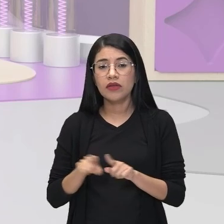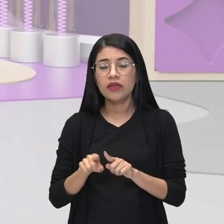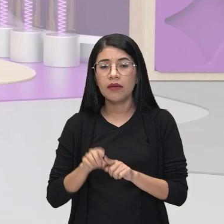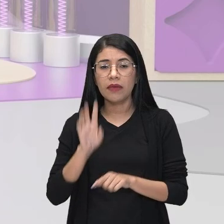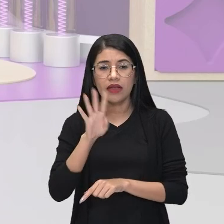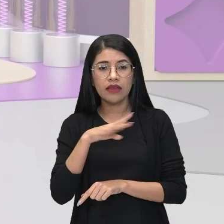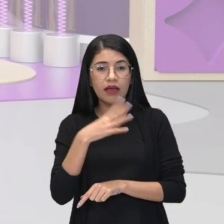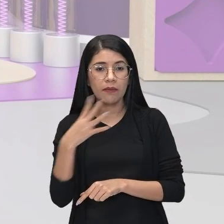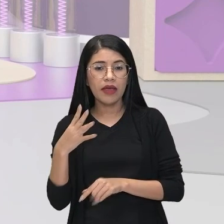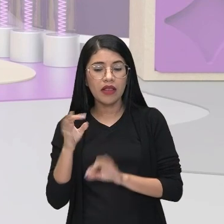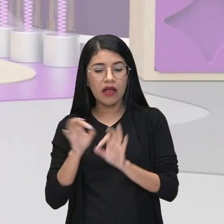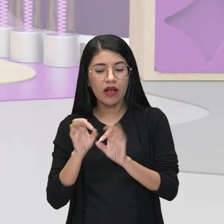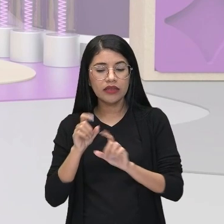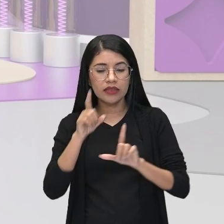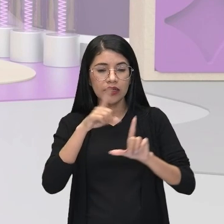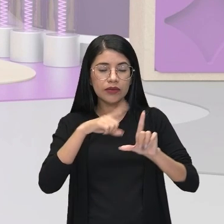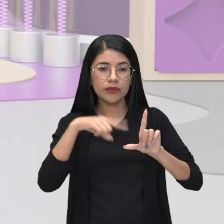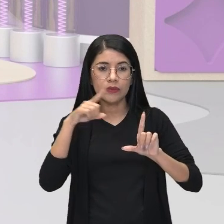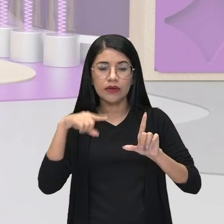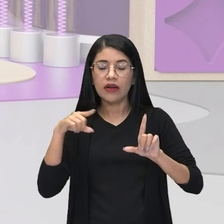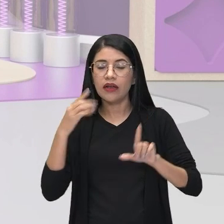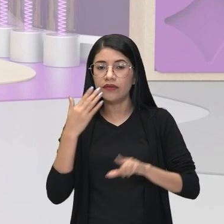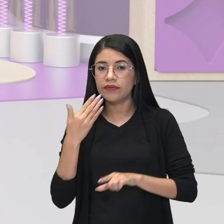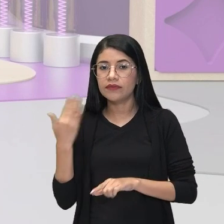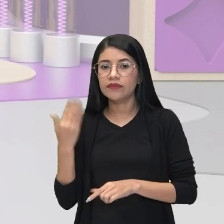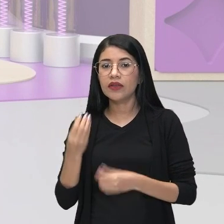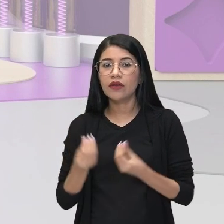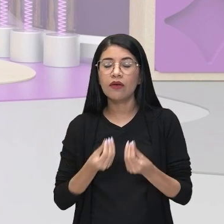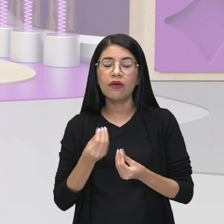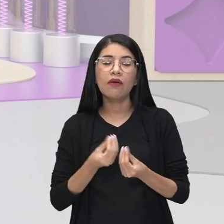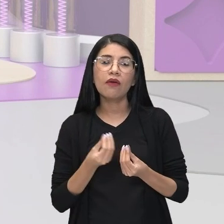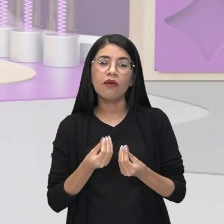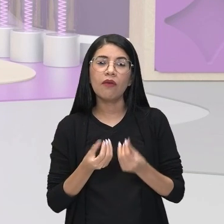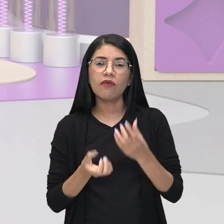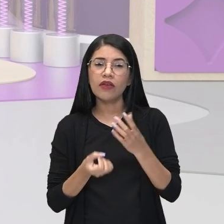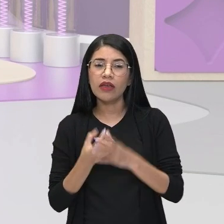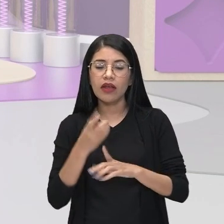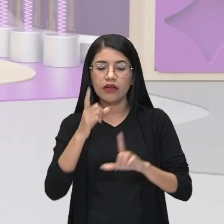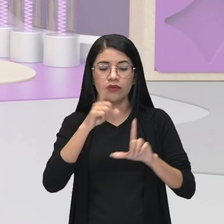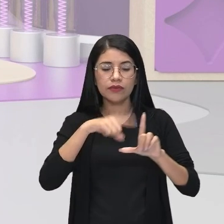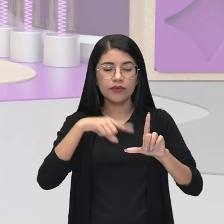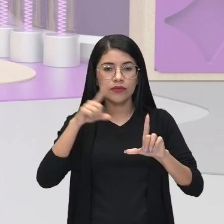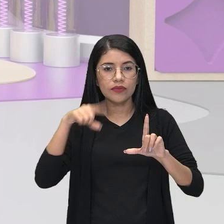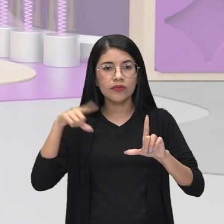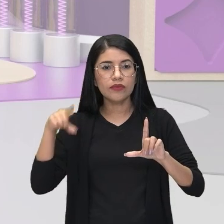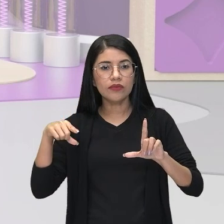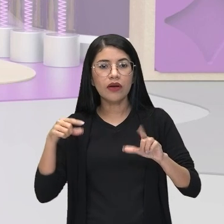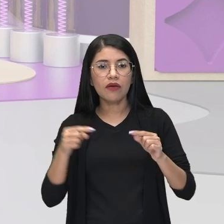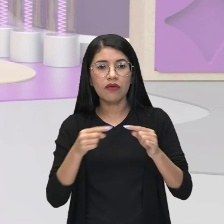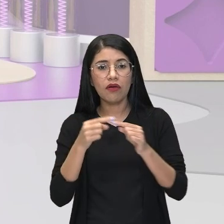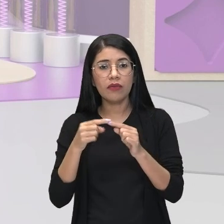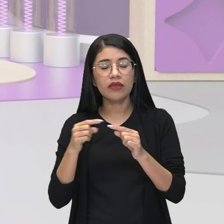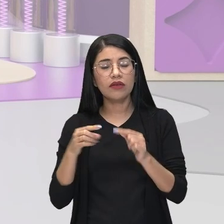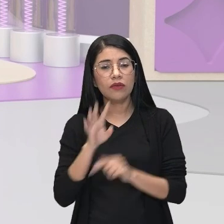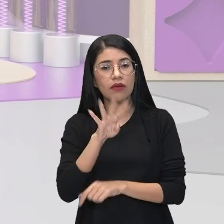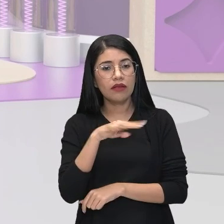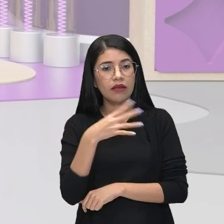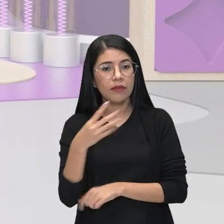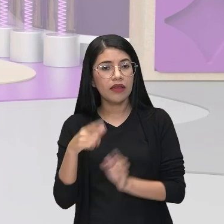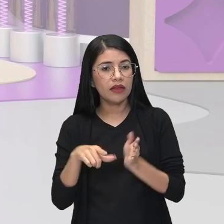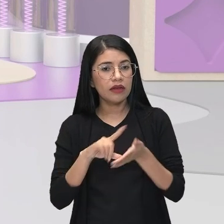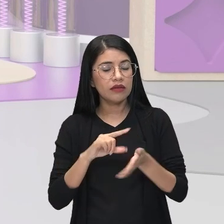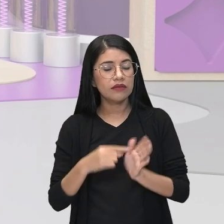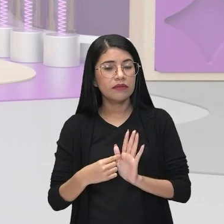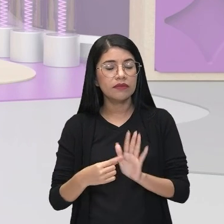um gráfico, né? Então, vamos verificar como ficaria a construção do gráfico aqui, de acordo com essa tabela. Olha só,